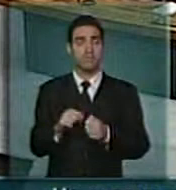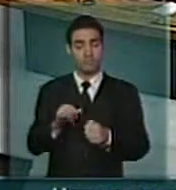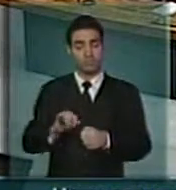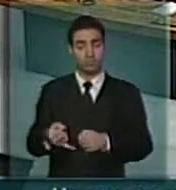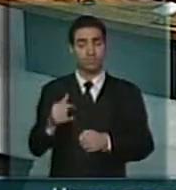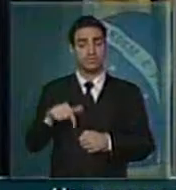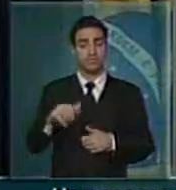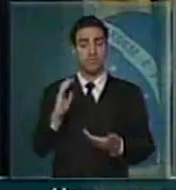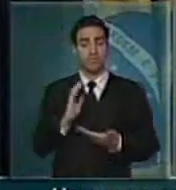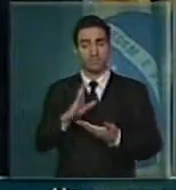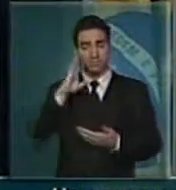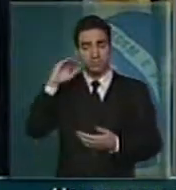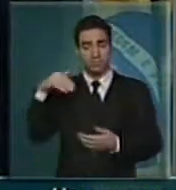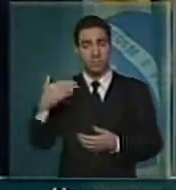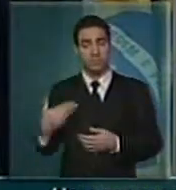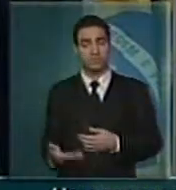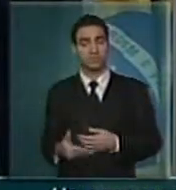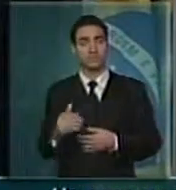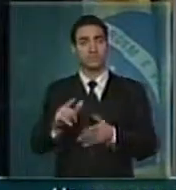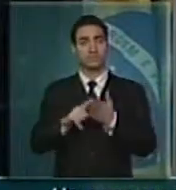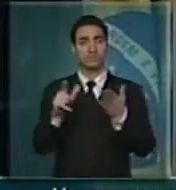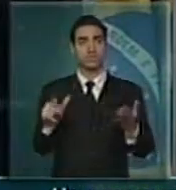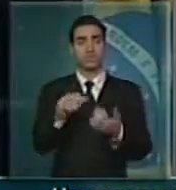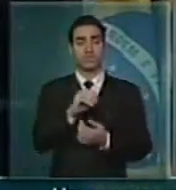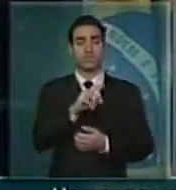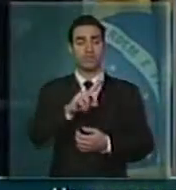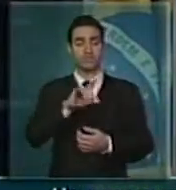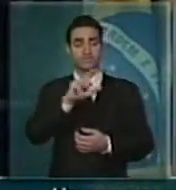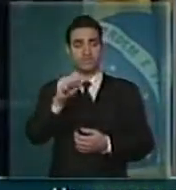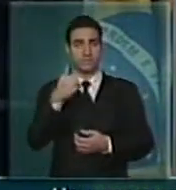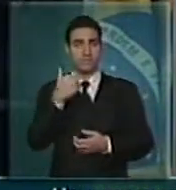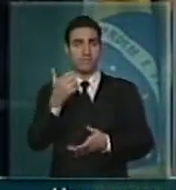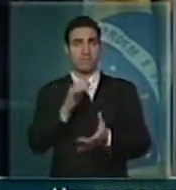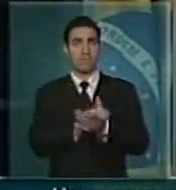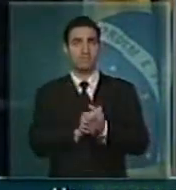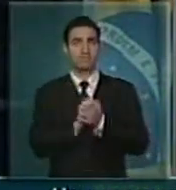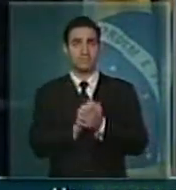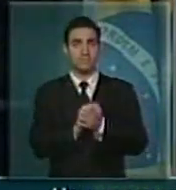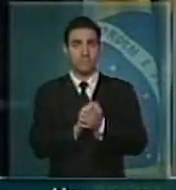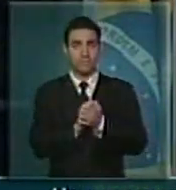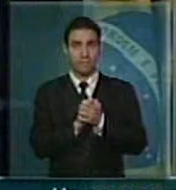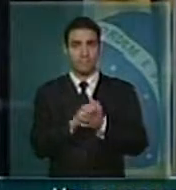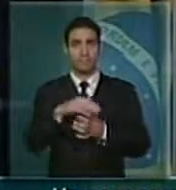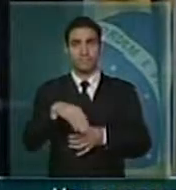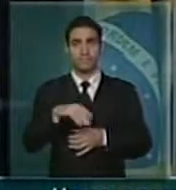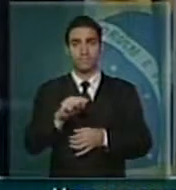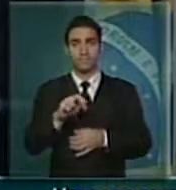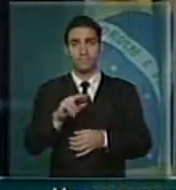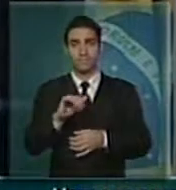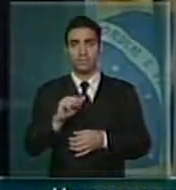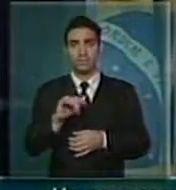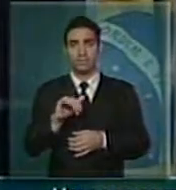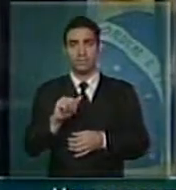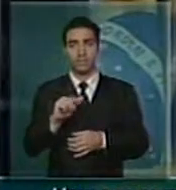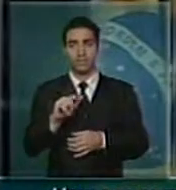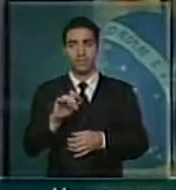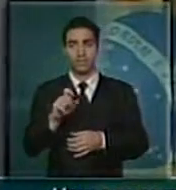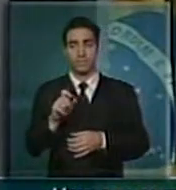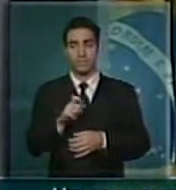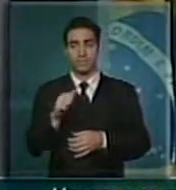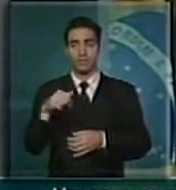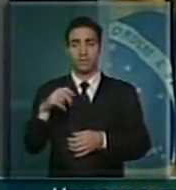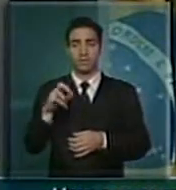Câmara homenagear o jornal O Dia. Quero cumprimentar a senhora Maria Alexandra Mascarenhas